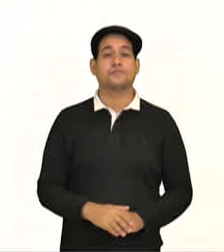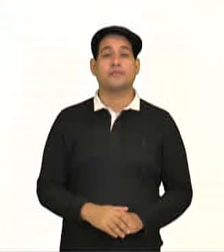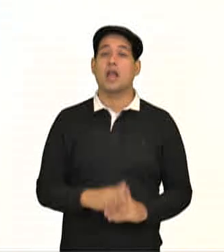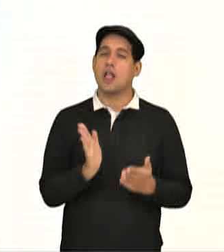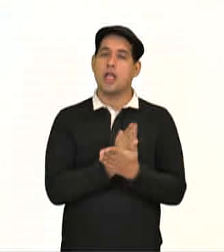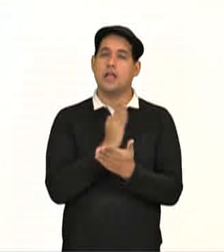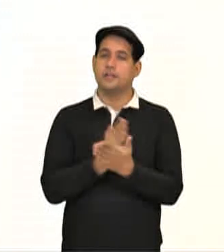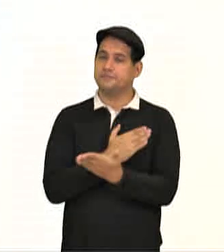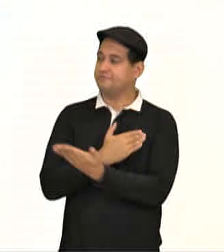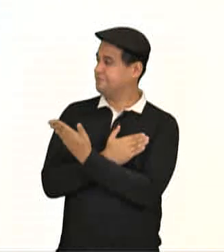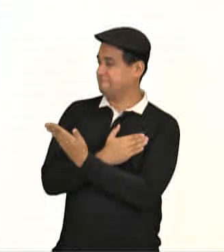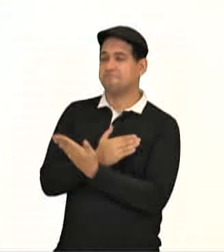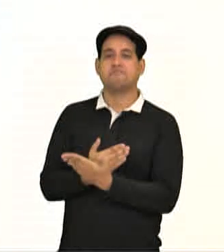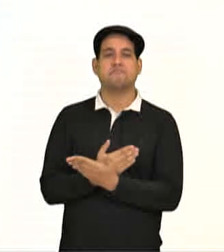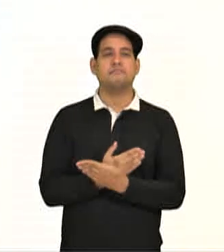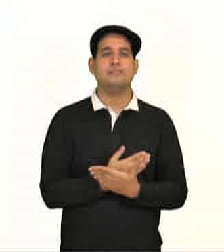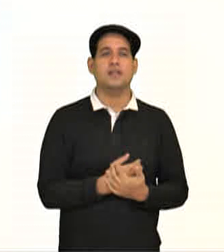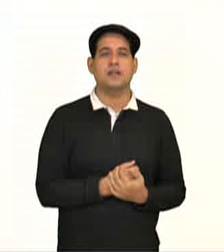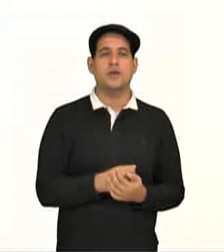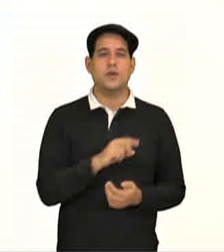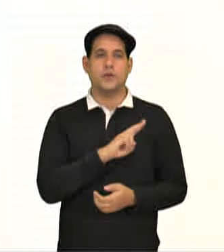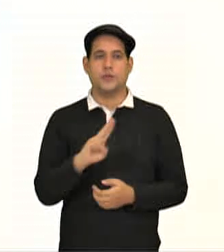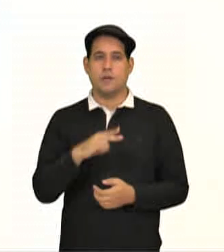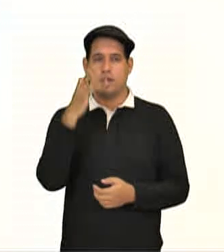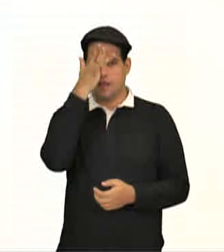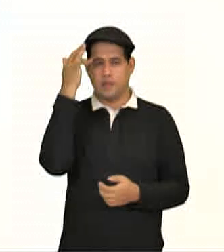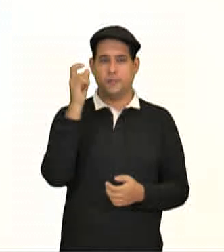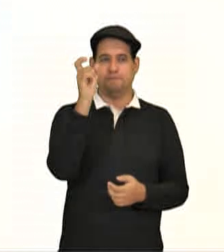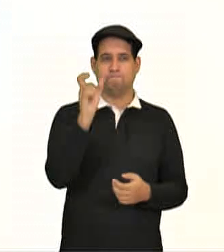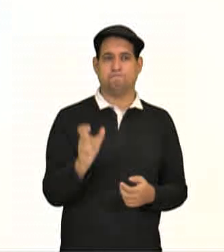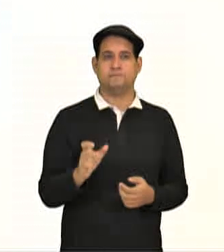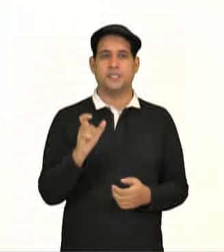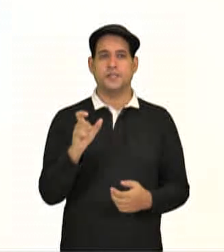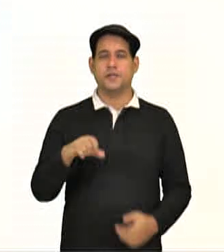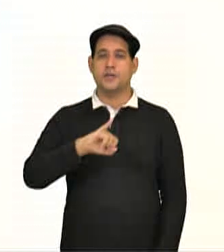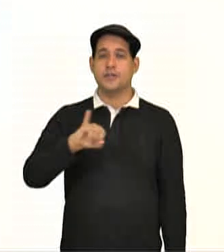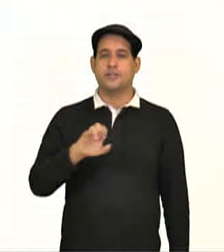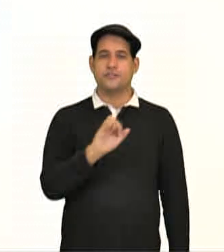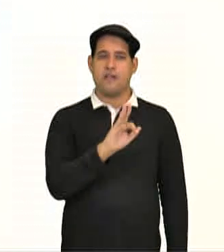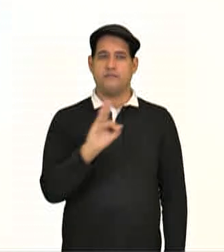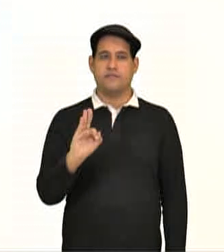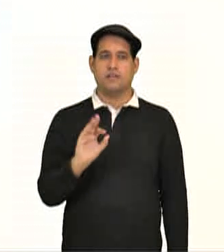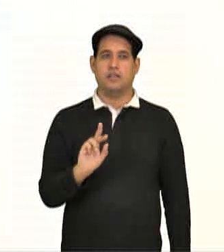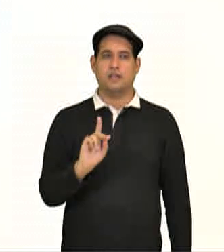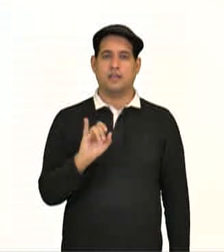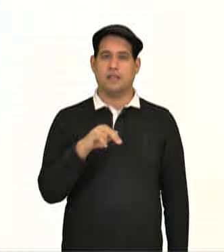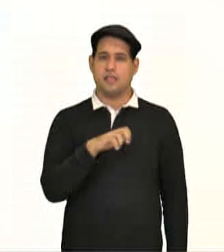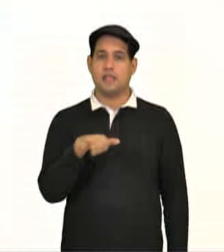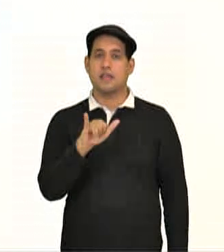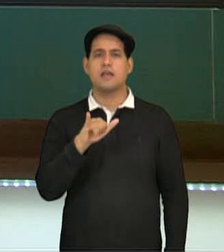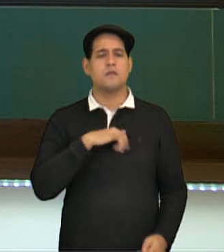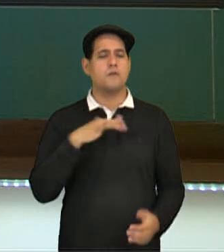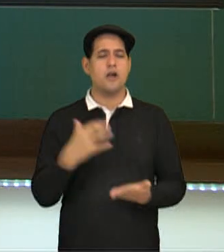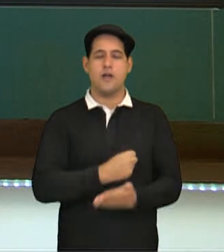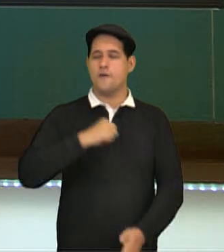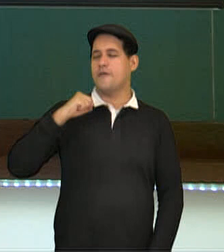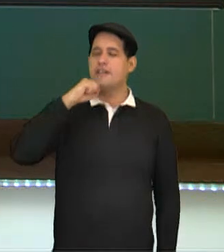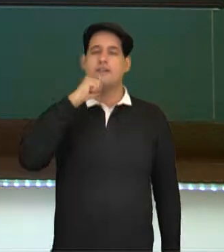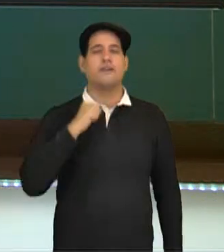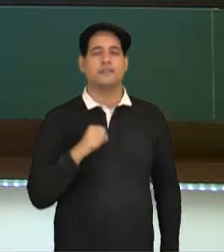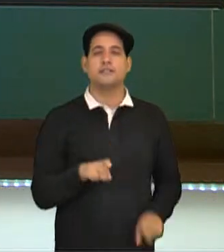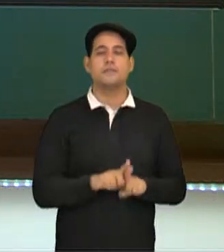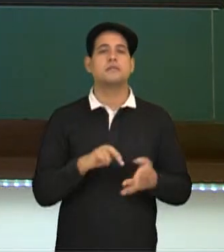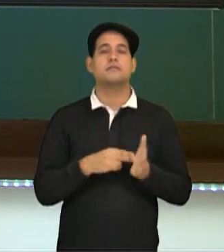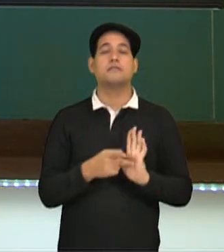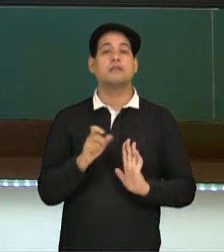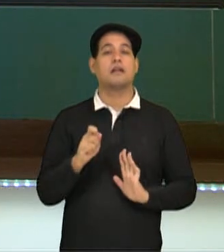o autor e ilustrador Jeff Kidney nos apresenta um herói improvável, né? Então isso daqui tem